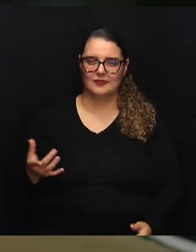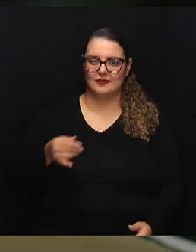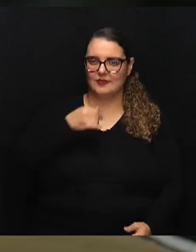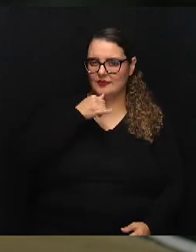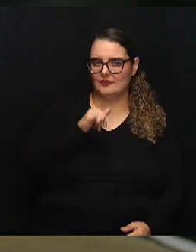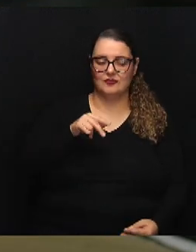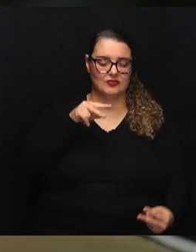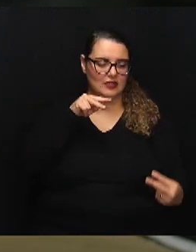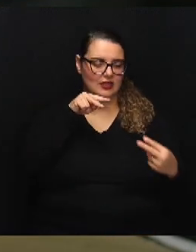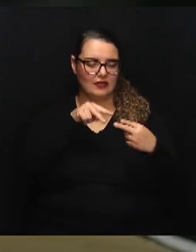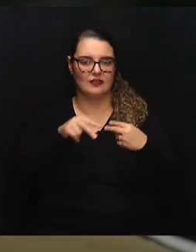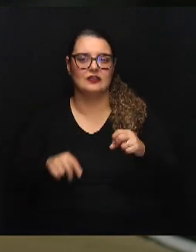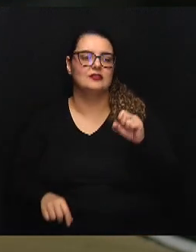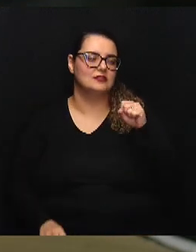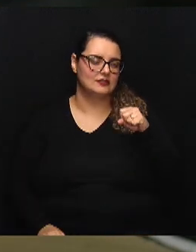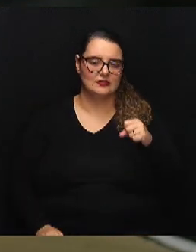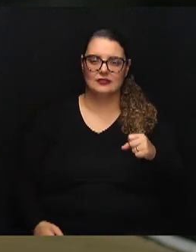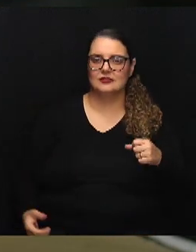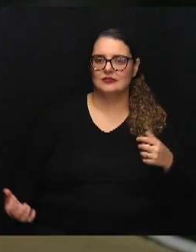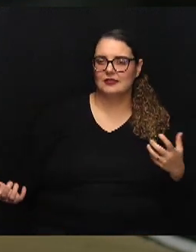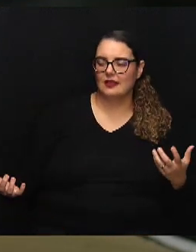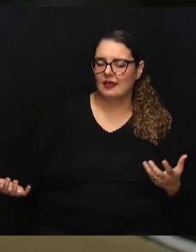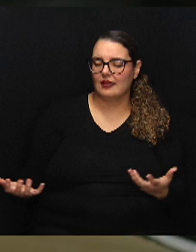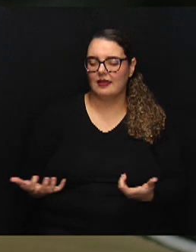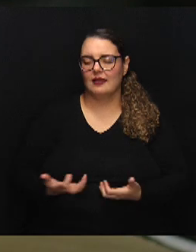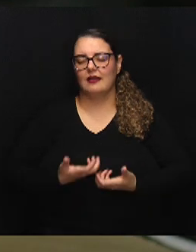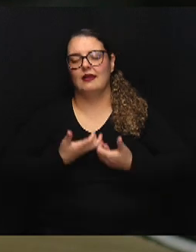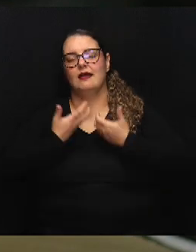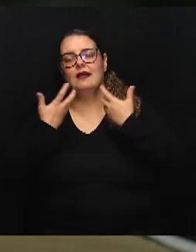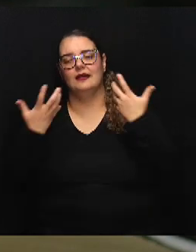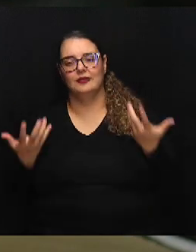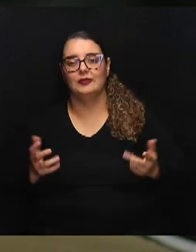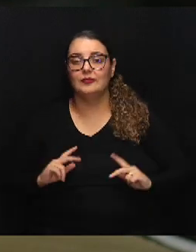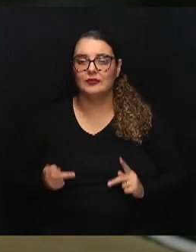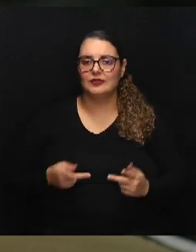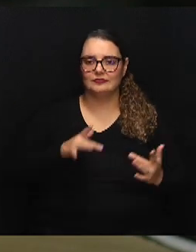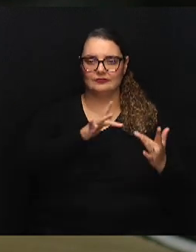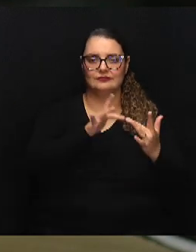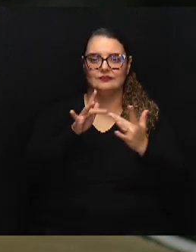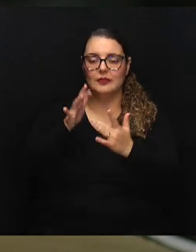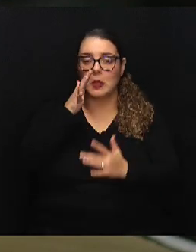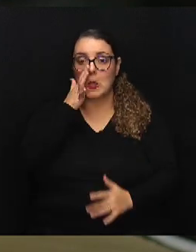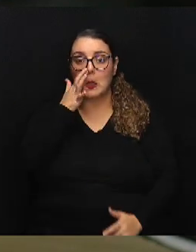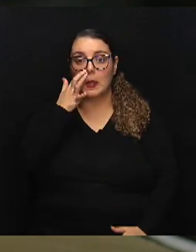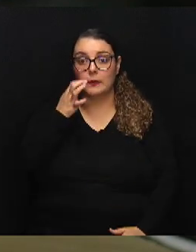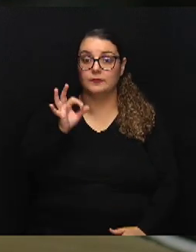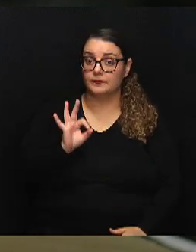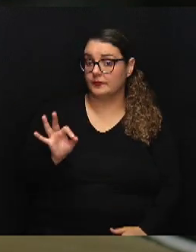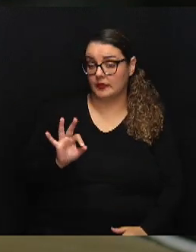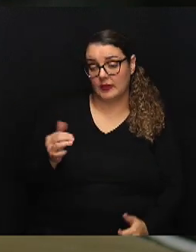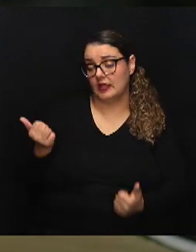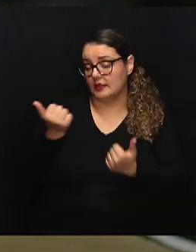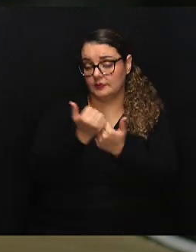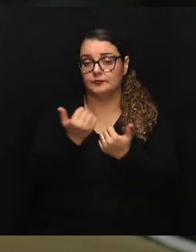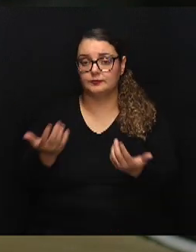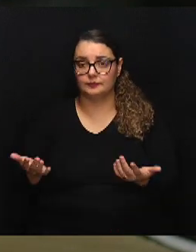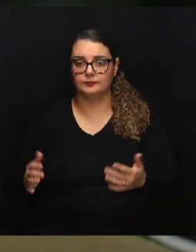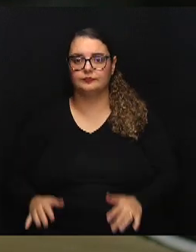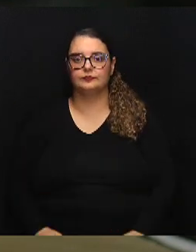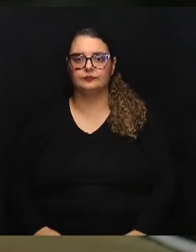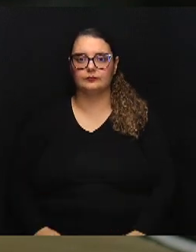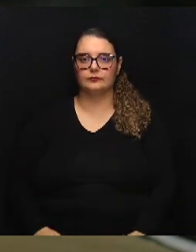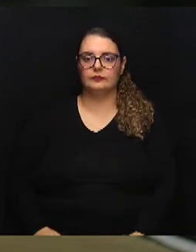no olho, você tem calor humano, você tem o contato ali. Eu acho que nada substitui. Agora, essa questão